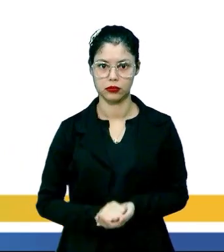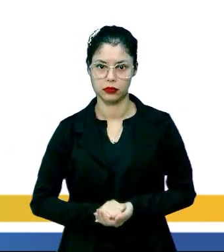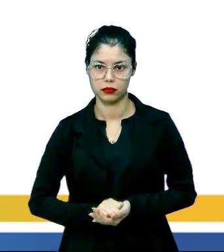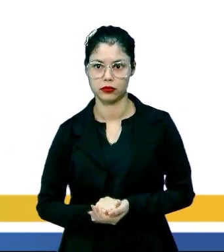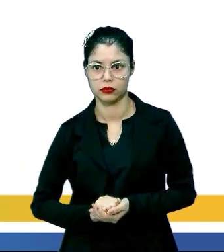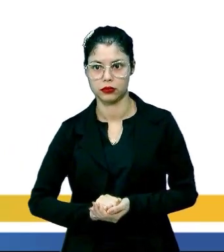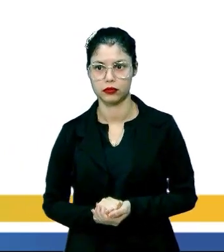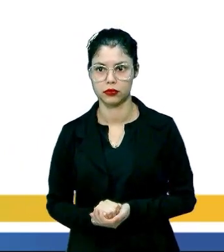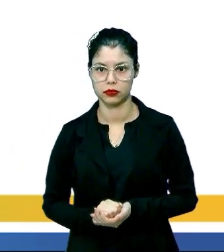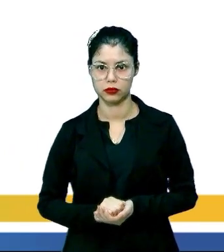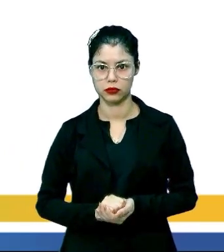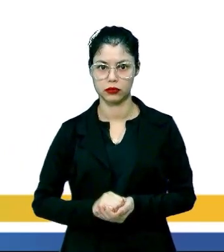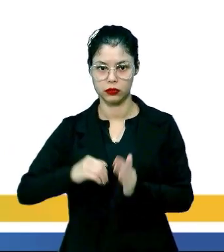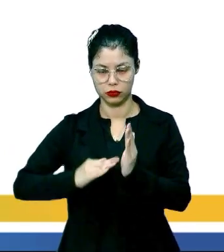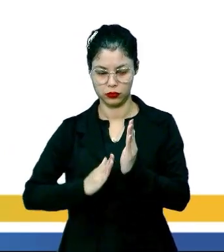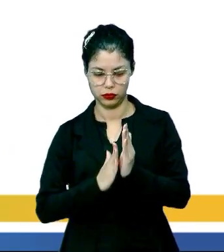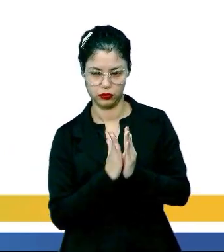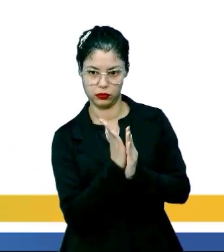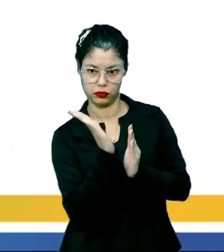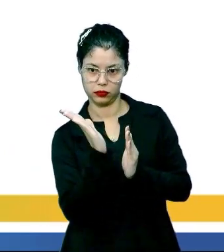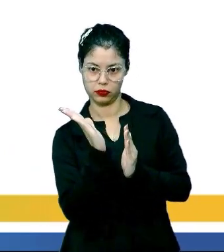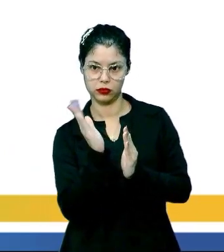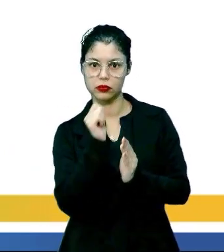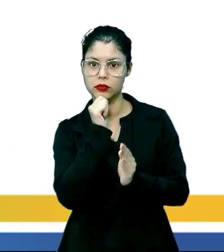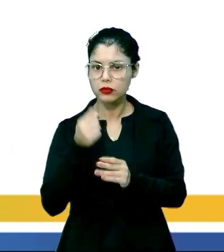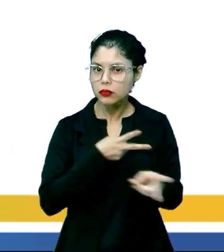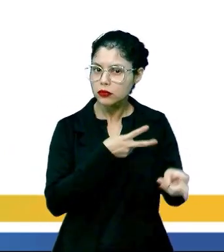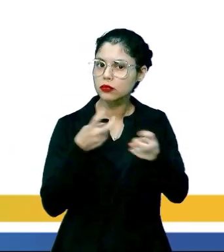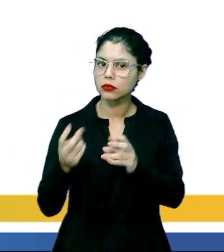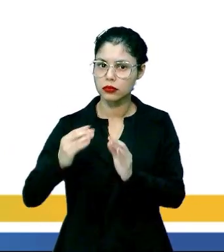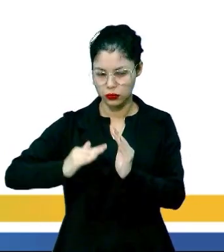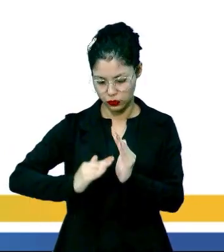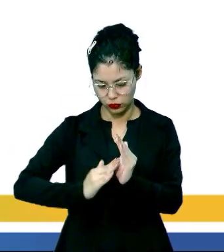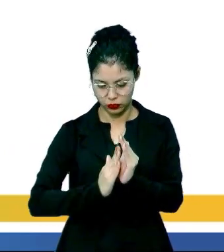borda côncava. Tá percebendo aí, pessoal, logo na